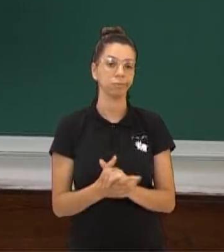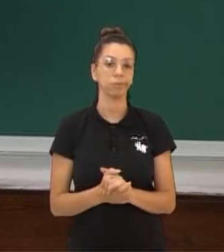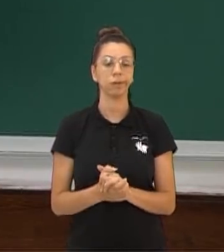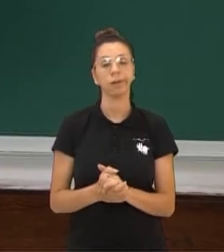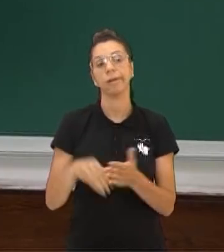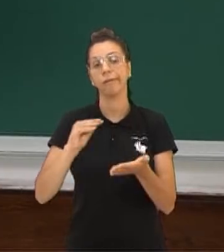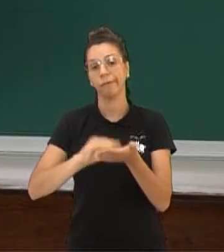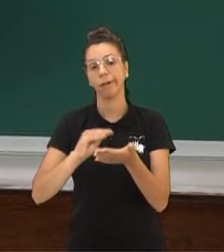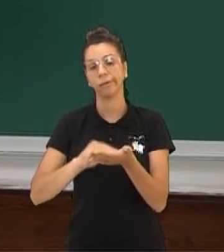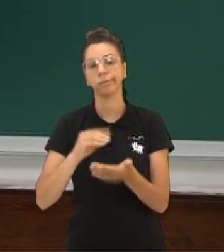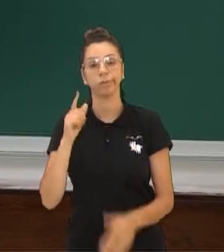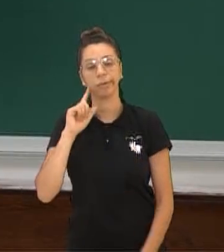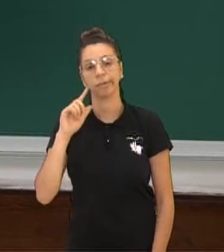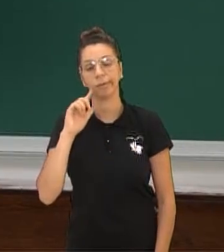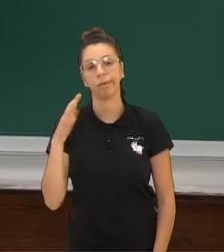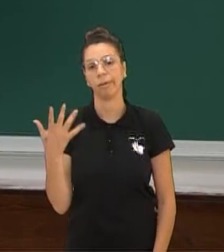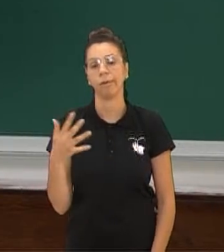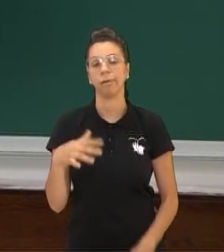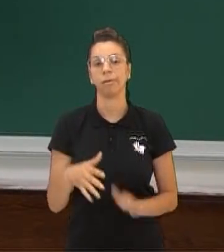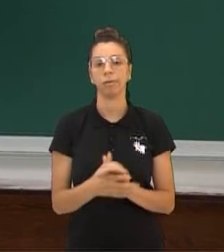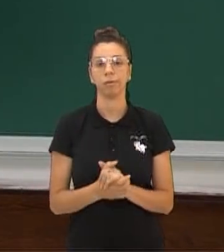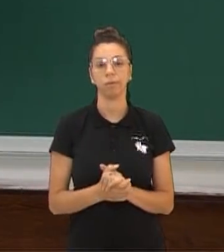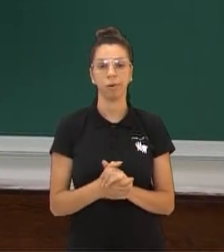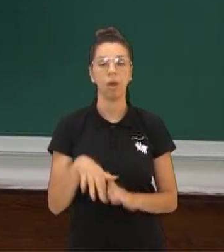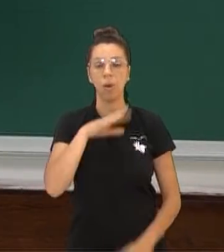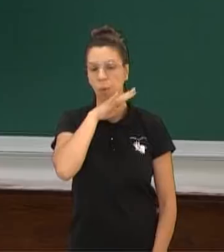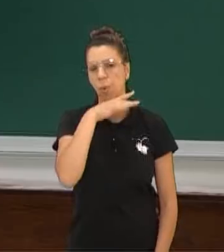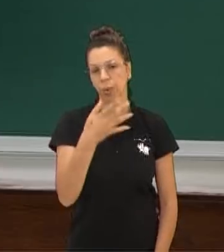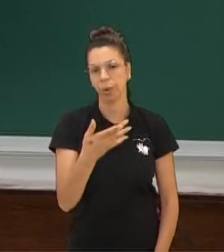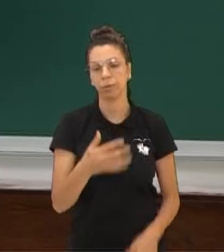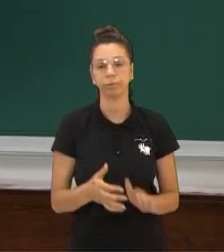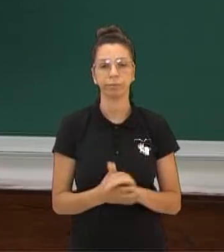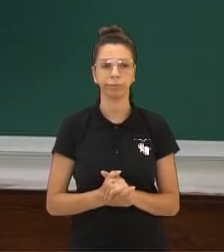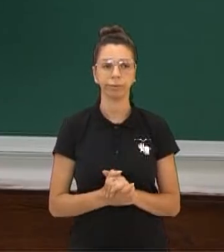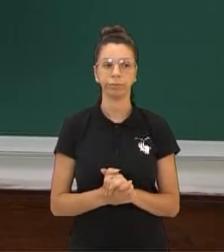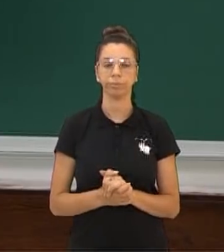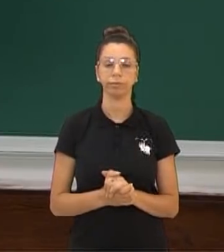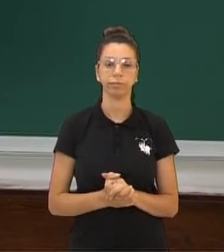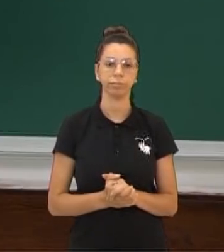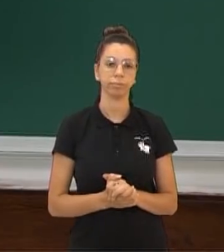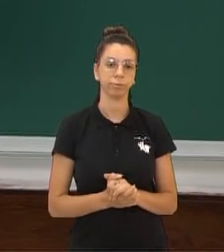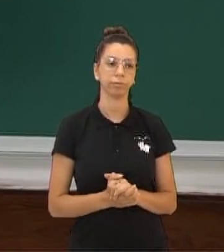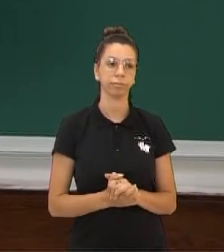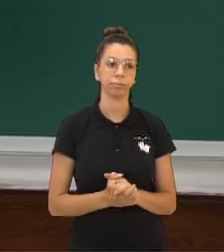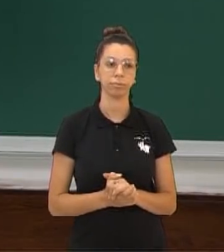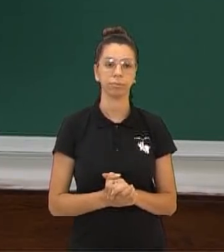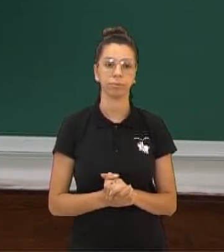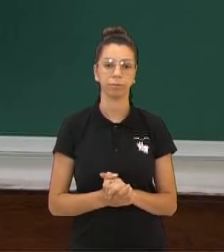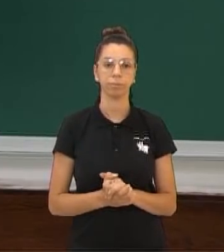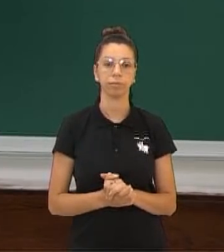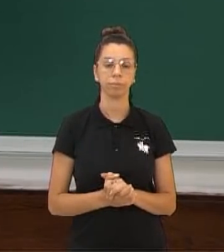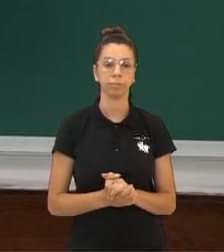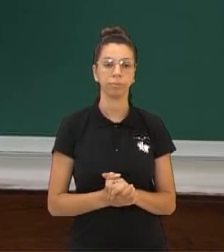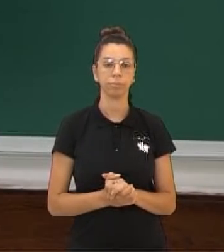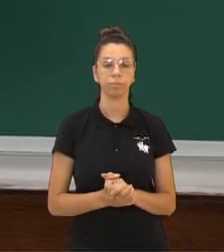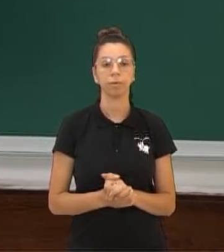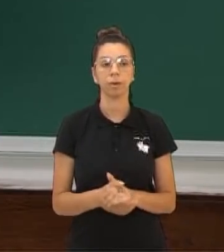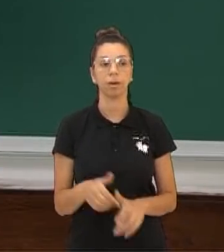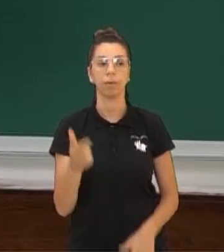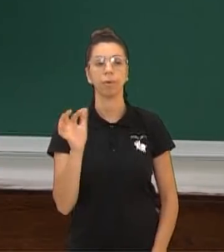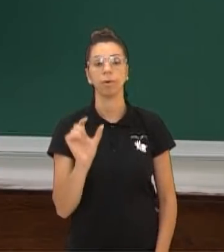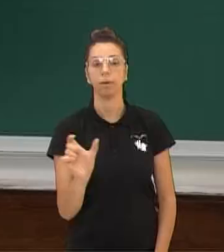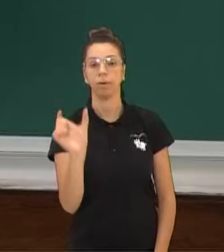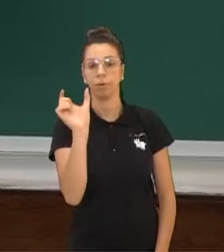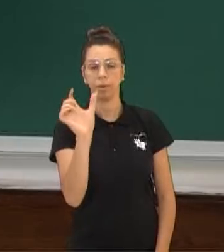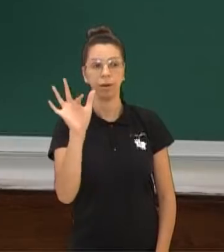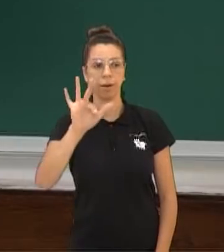ele vira ilegal. E letter F, wireless, essa palavrinha vocês conhecem bastante, né? Ali assim